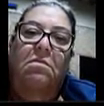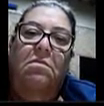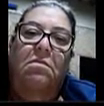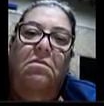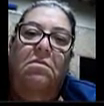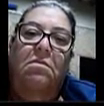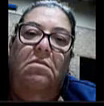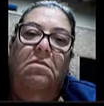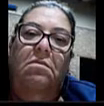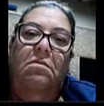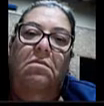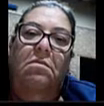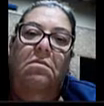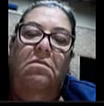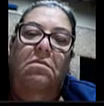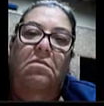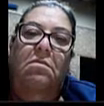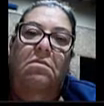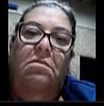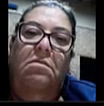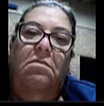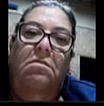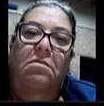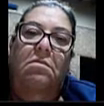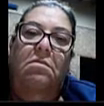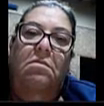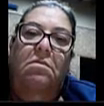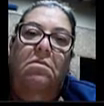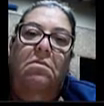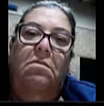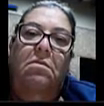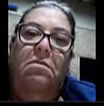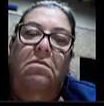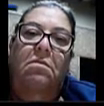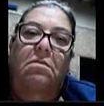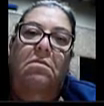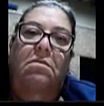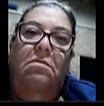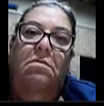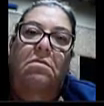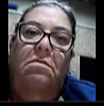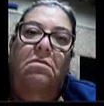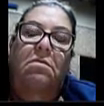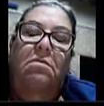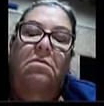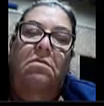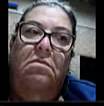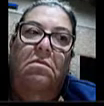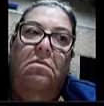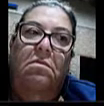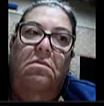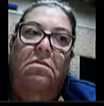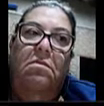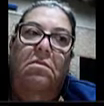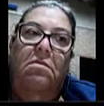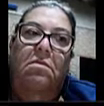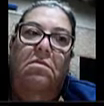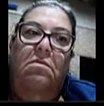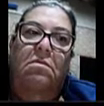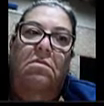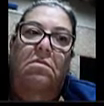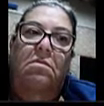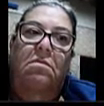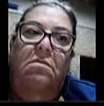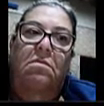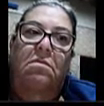livrinhos de histórias infantis e reforçar o quanto que a criança é inteligente, é uma dificuldade específica naquela competência, naquela habilidade,